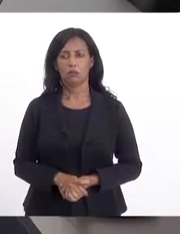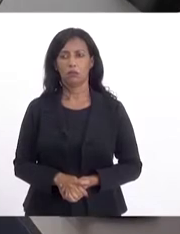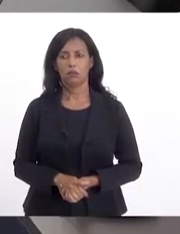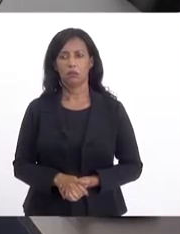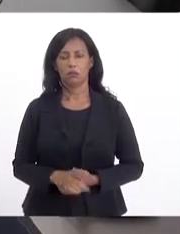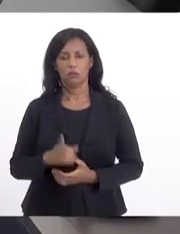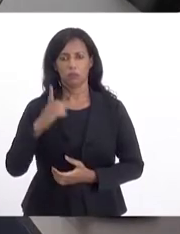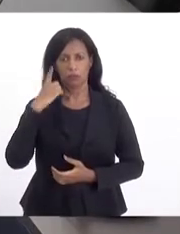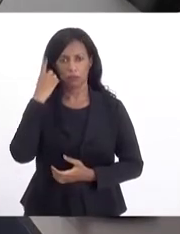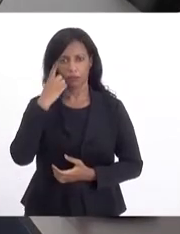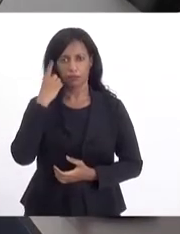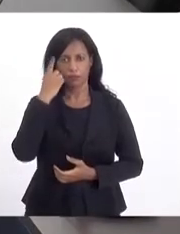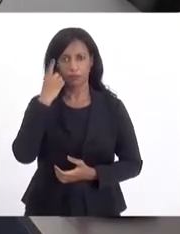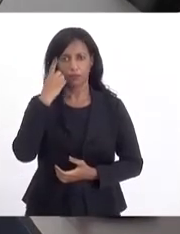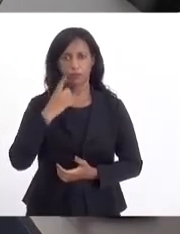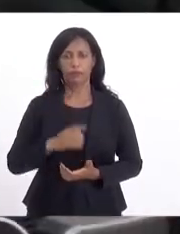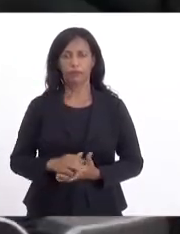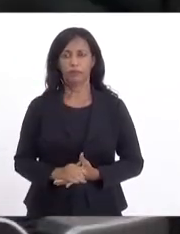Deputado